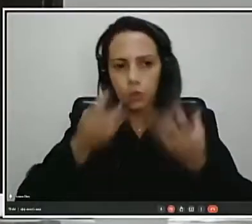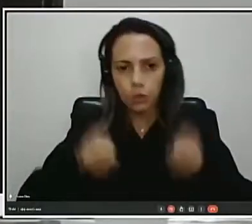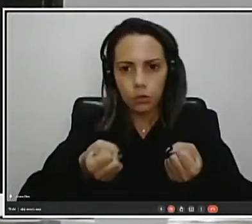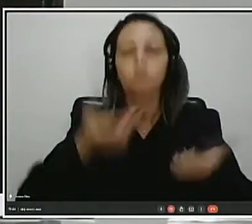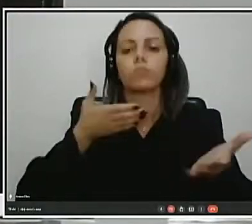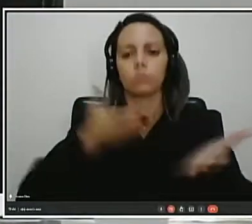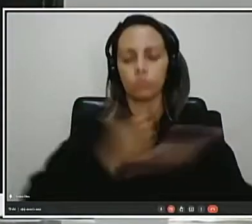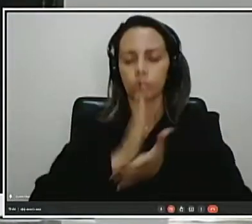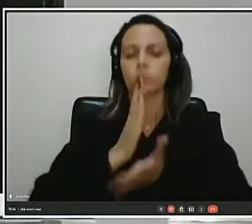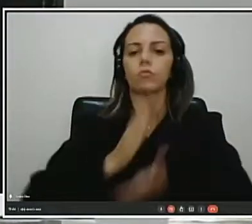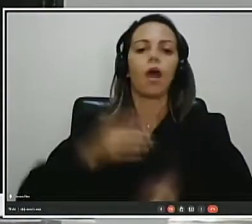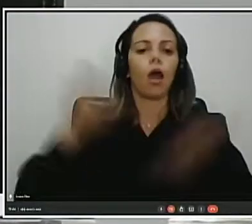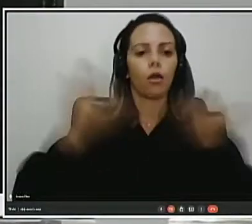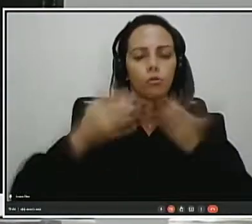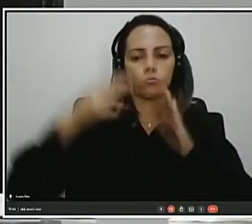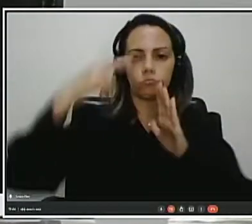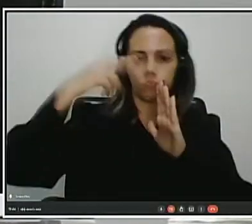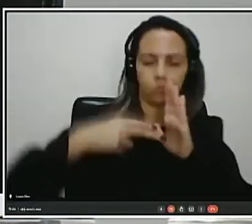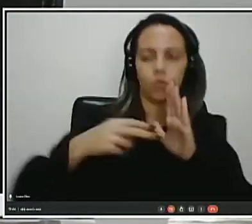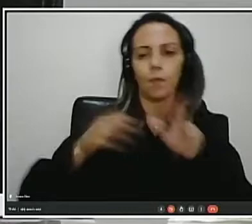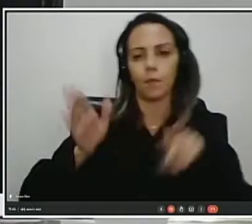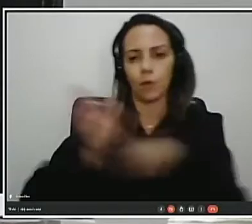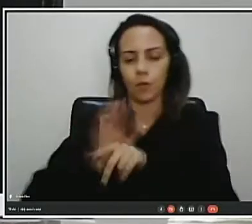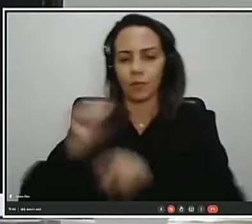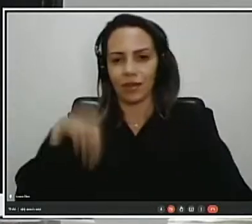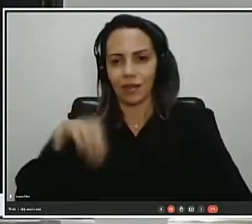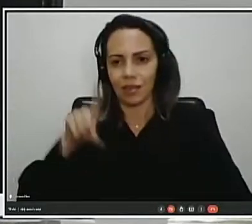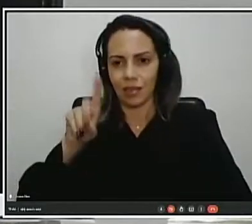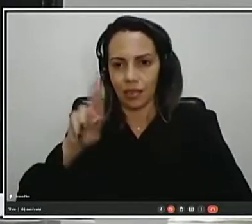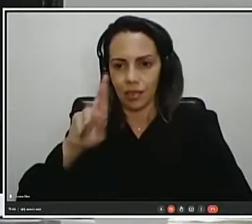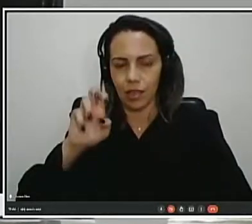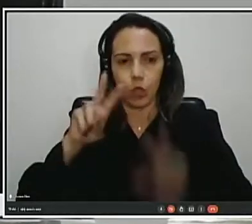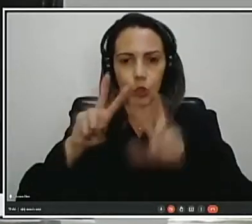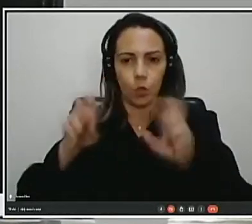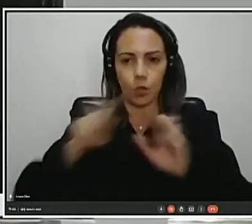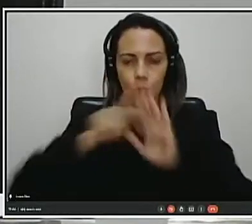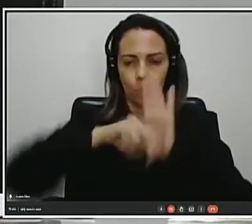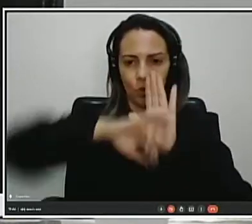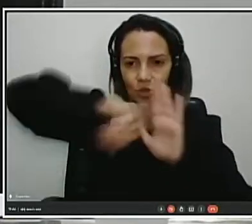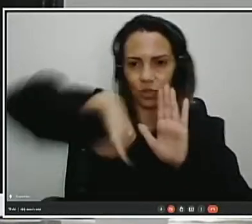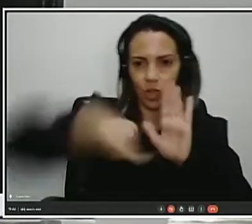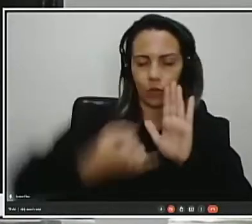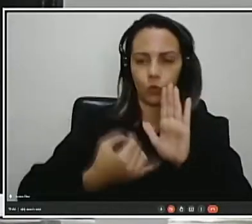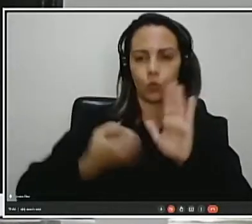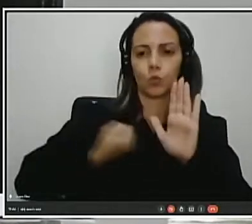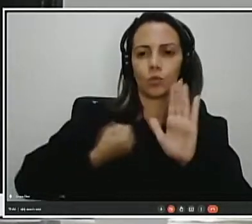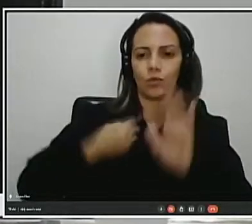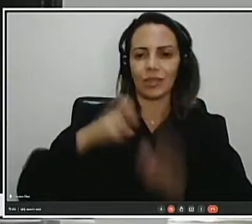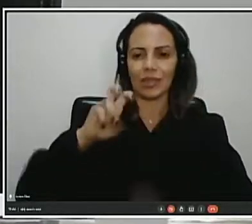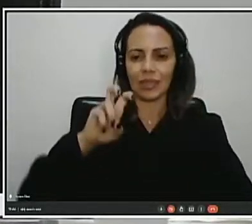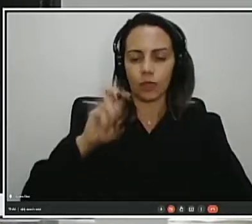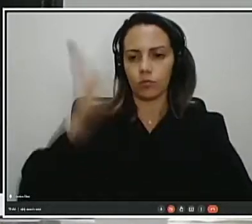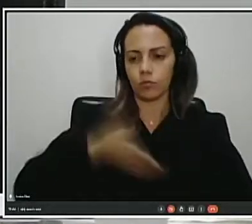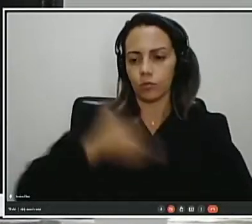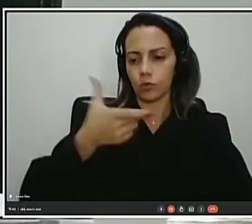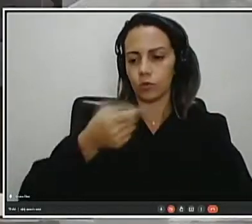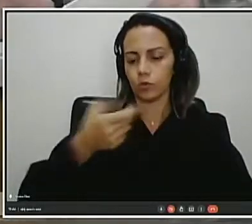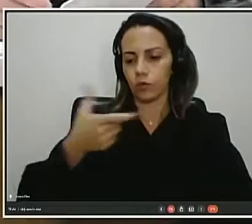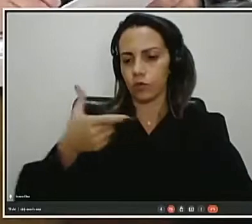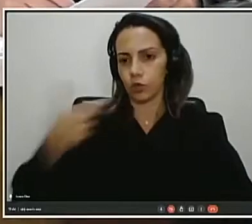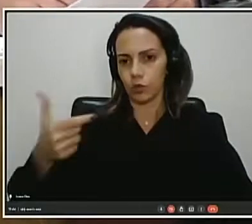Aprovado o pedido de vistas do vereador André Rene, que referente ao projeto número 5 de